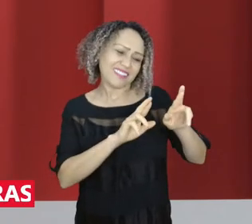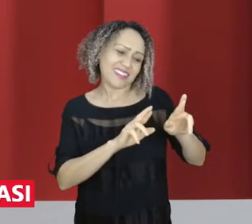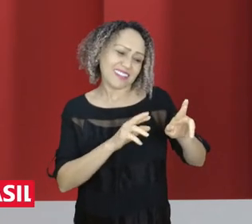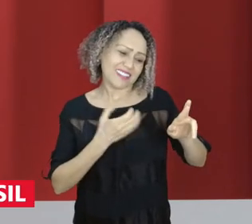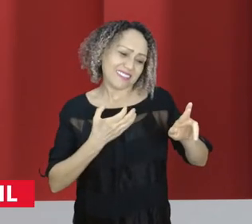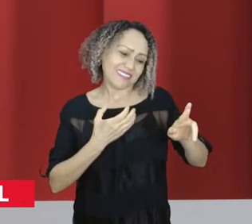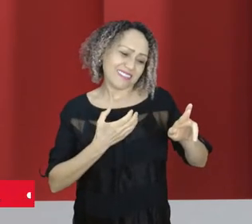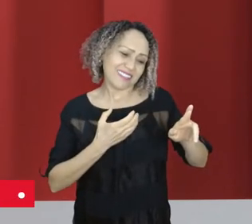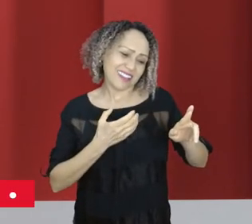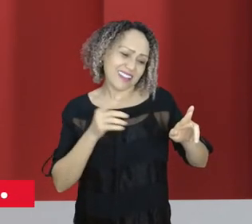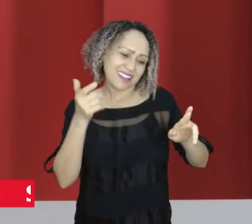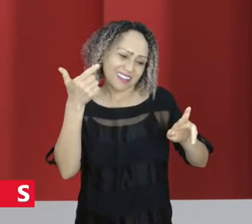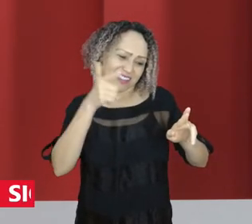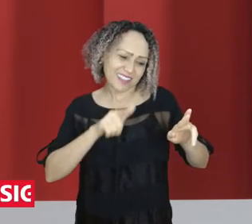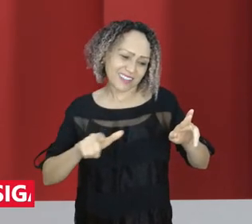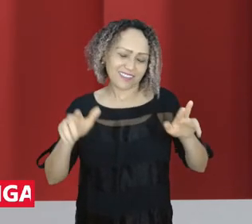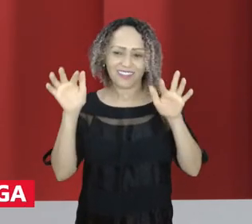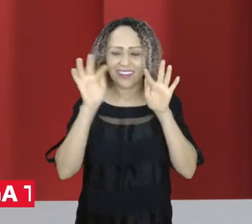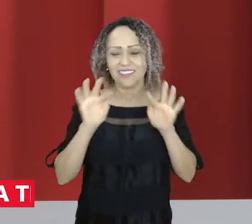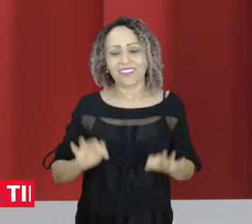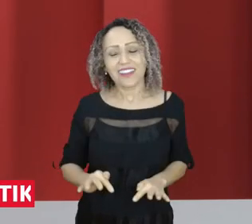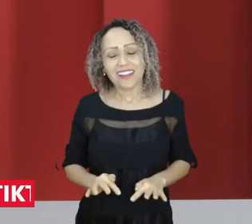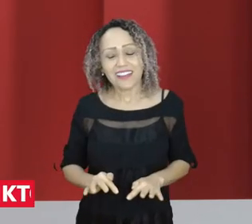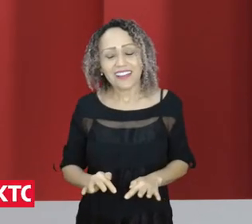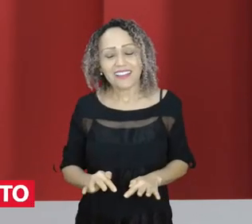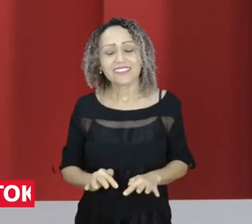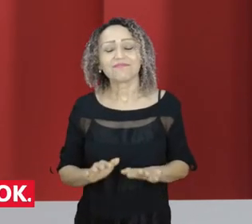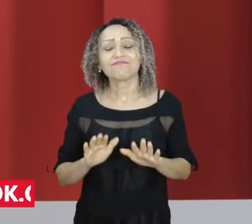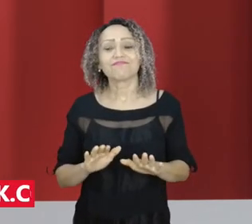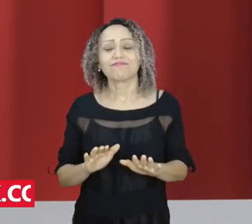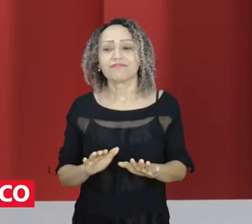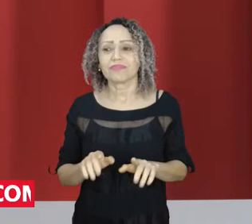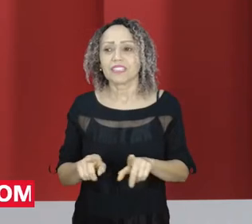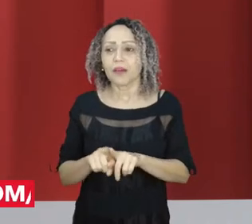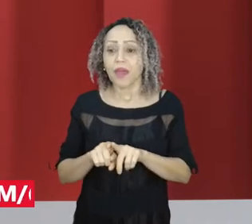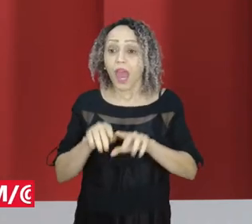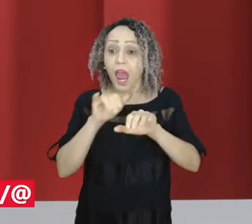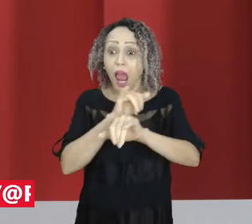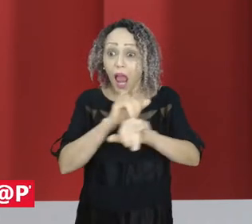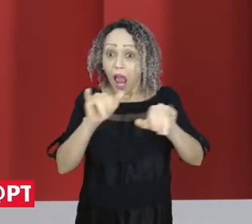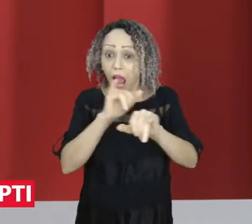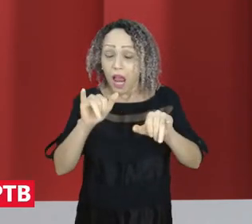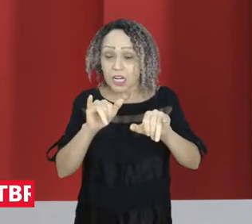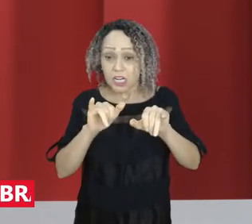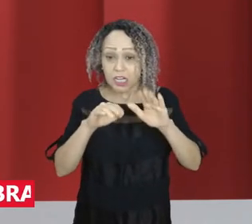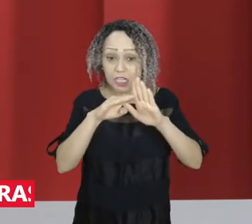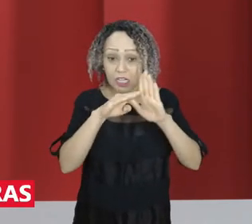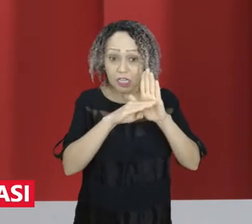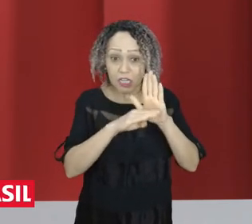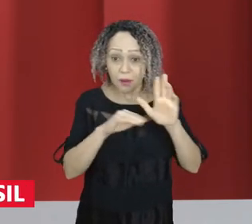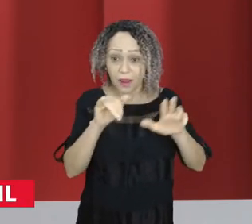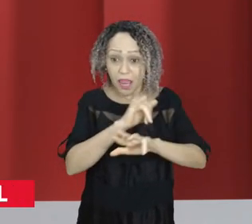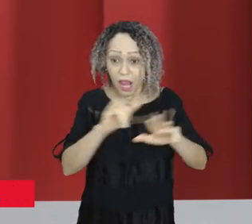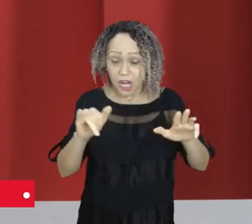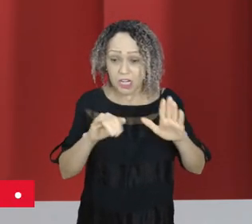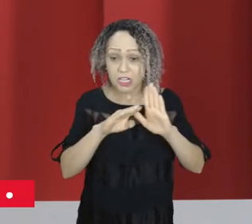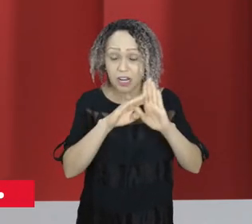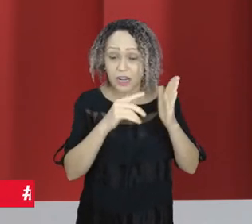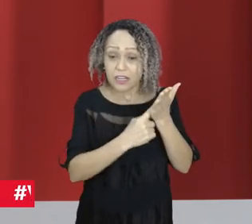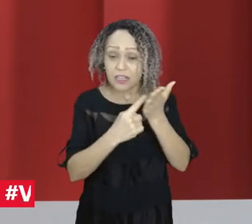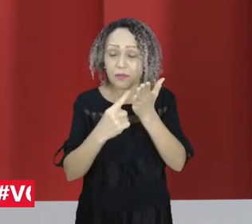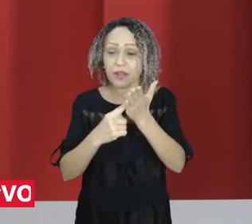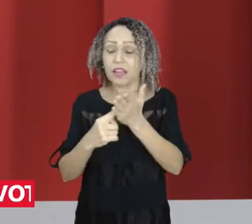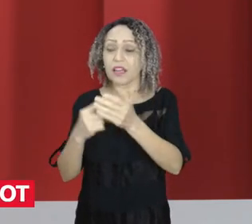como a letra da música. Israel II, agenda de campanha do PT em Aracati, ó, mais agenda aqui pra gente.